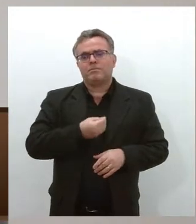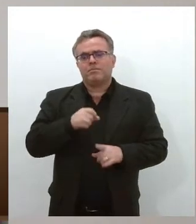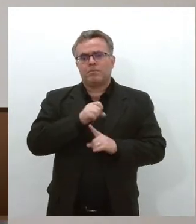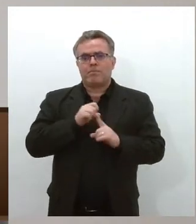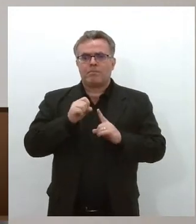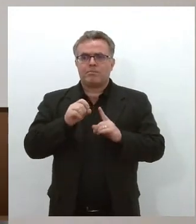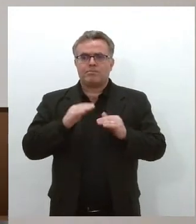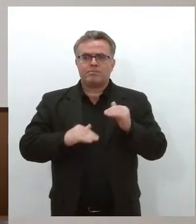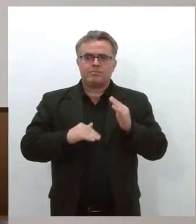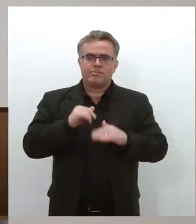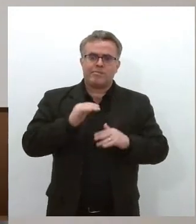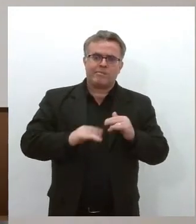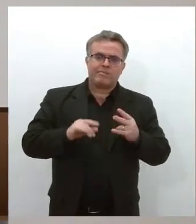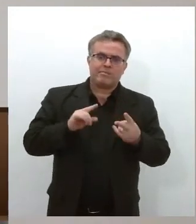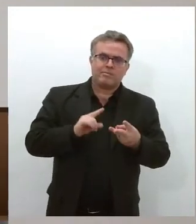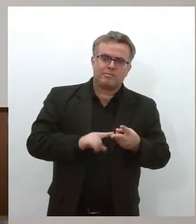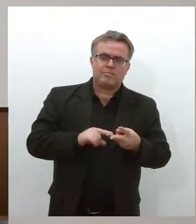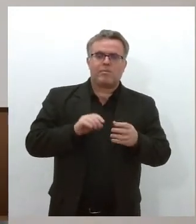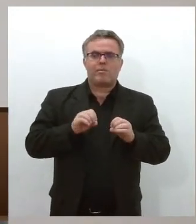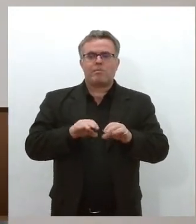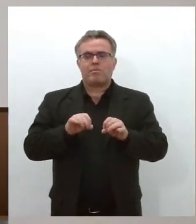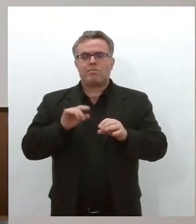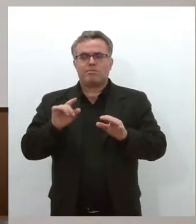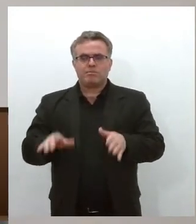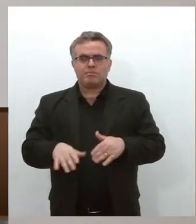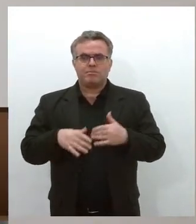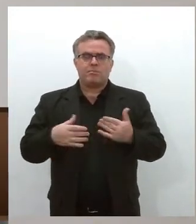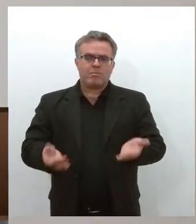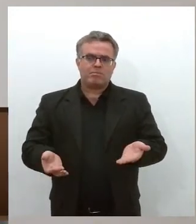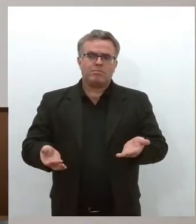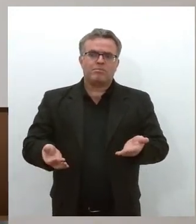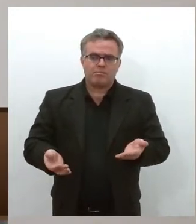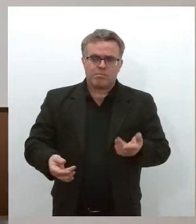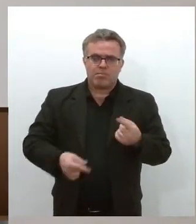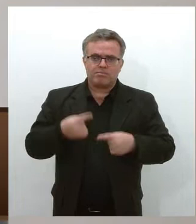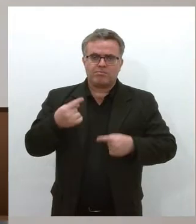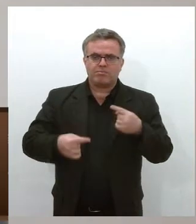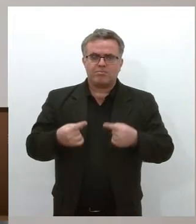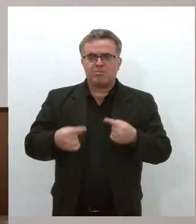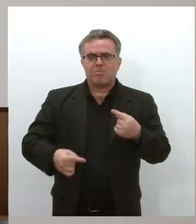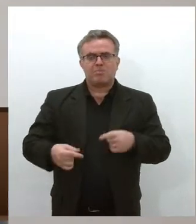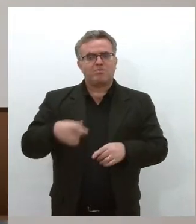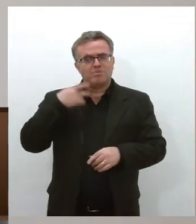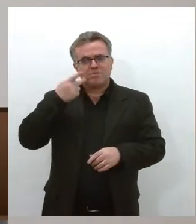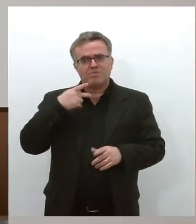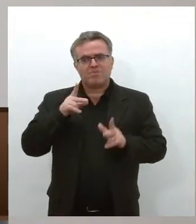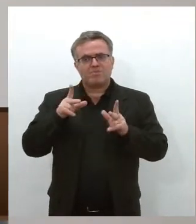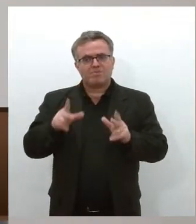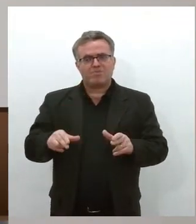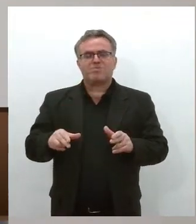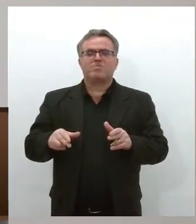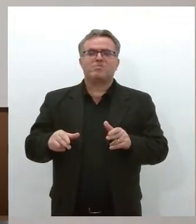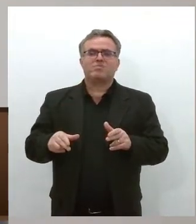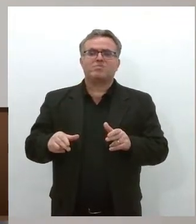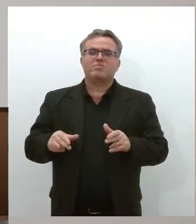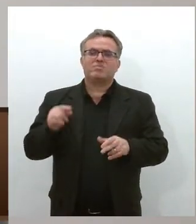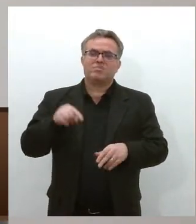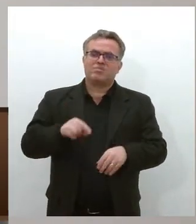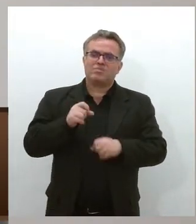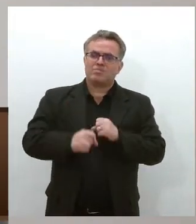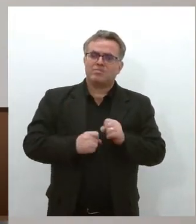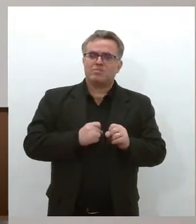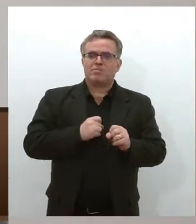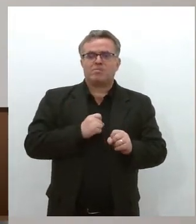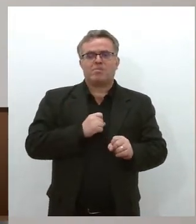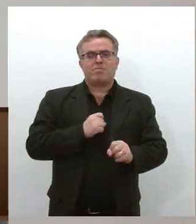profissional, seja na educação, e na política não seria diferente, né? Inclusive, esse ano foram as primeiras eleições